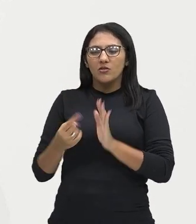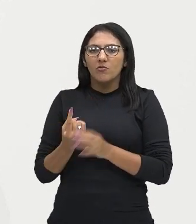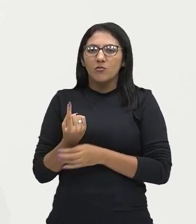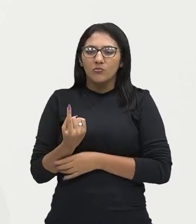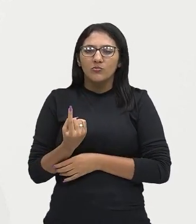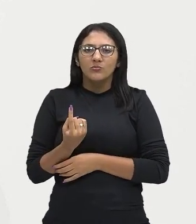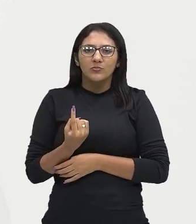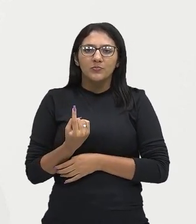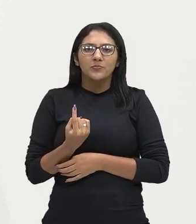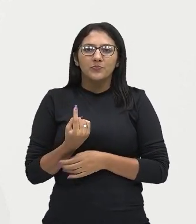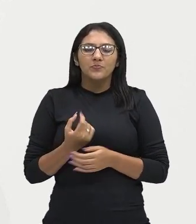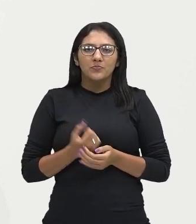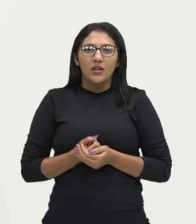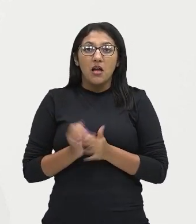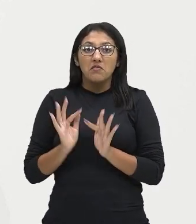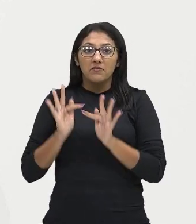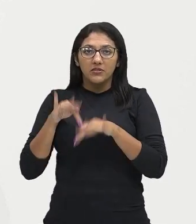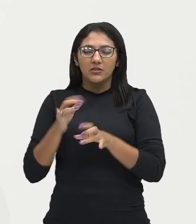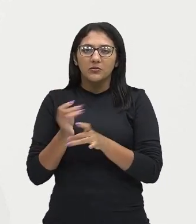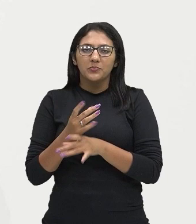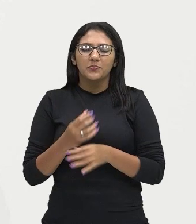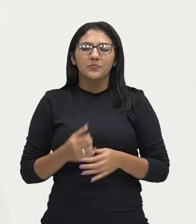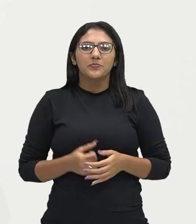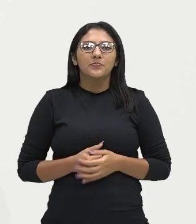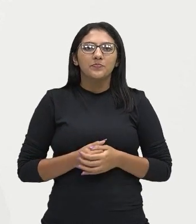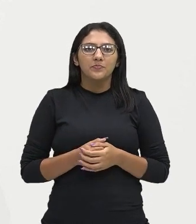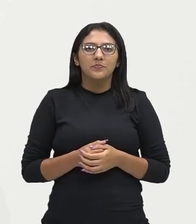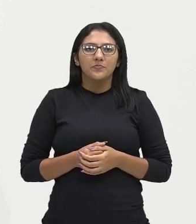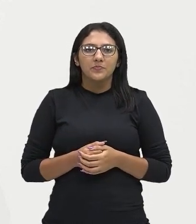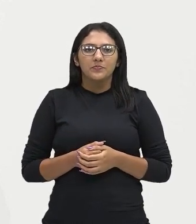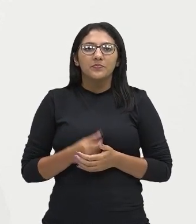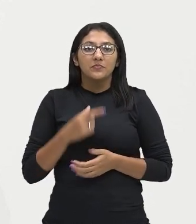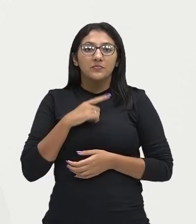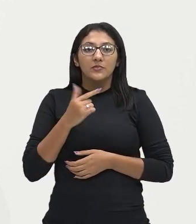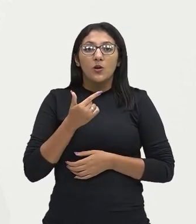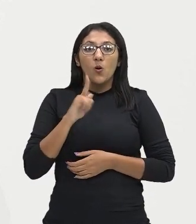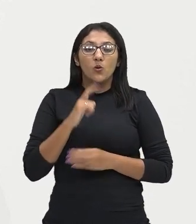9,1. Fechamos aqui a nossa questão. Tem letra B, tem letra C